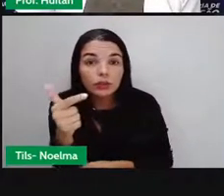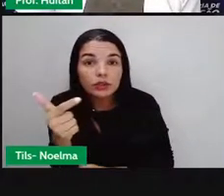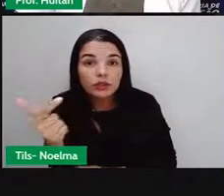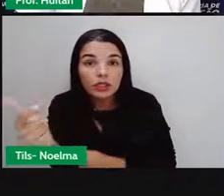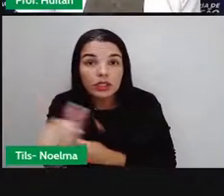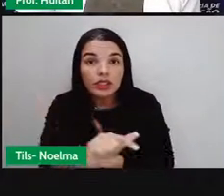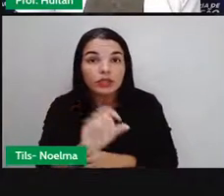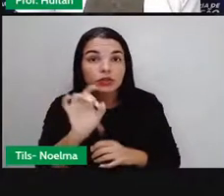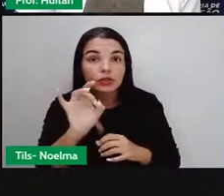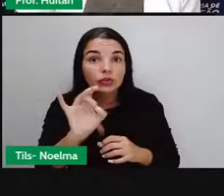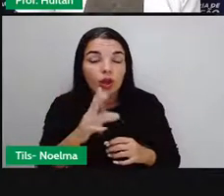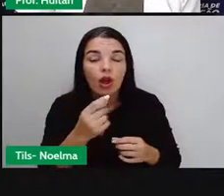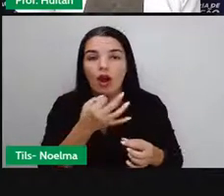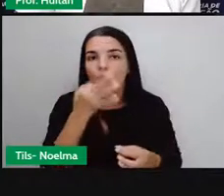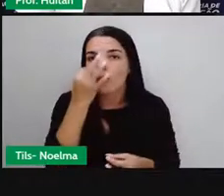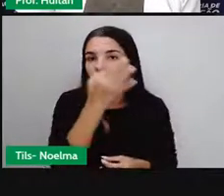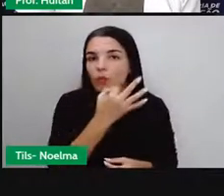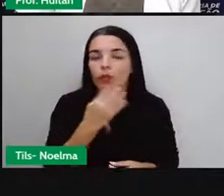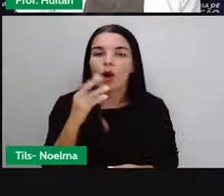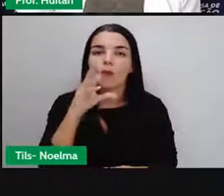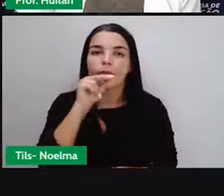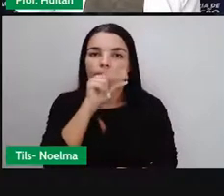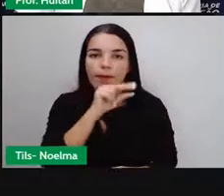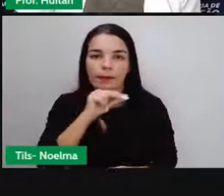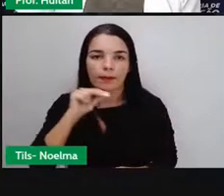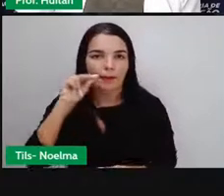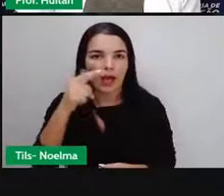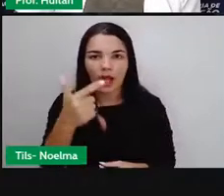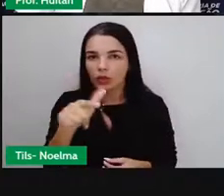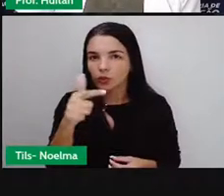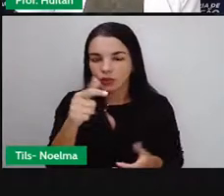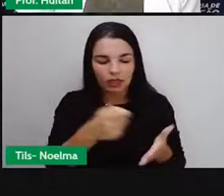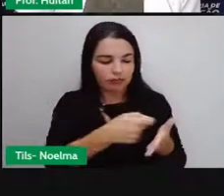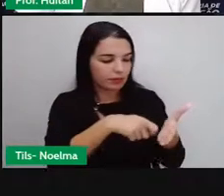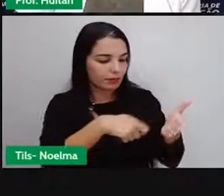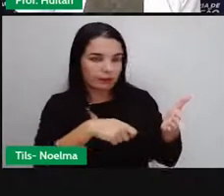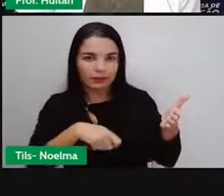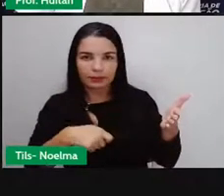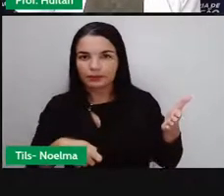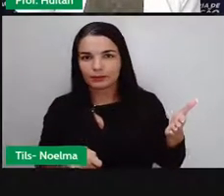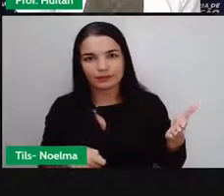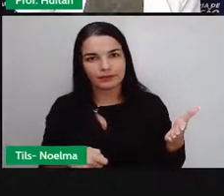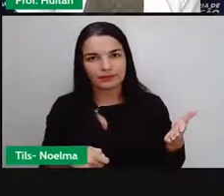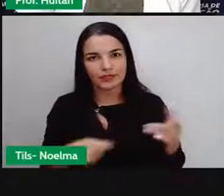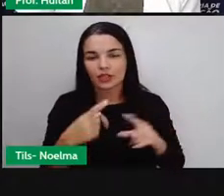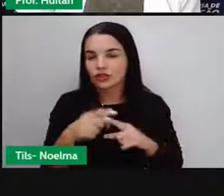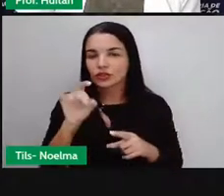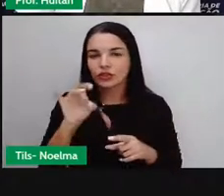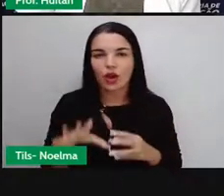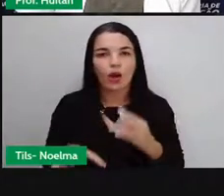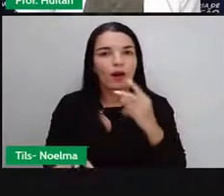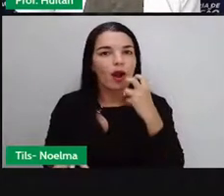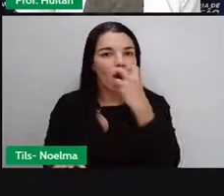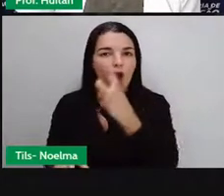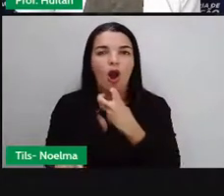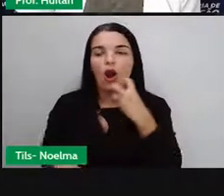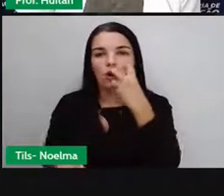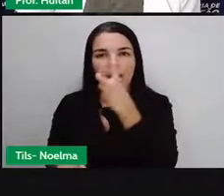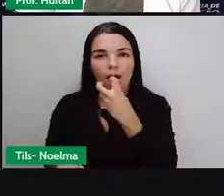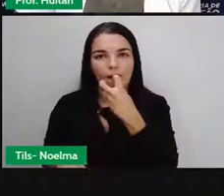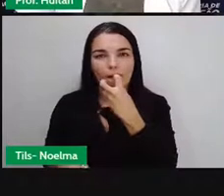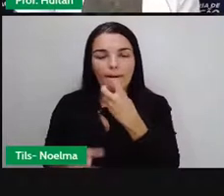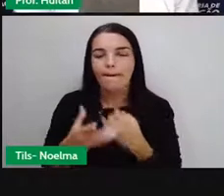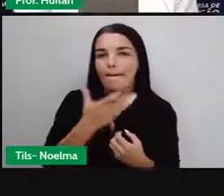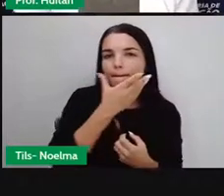dele é transmitida de forma oral, de forma verbal, de pai para filho e assim